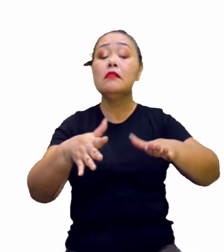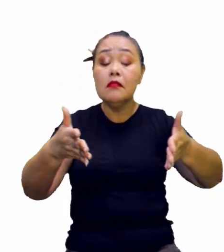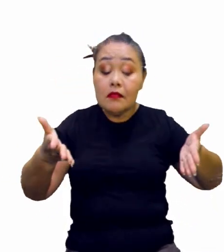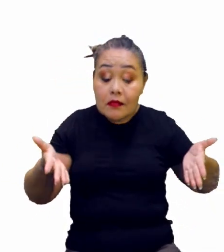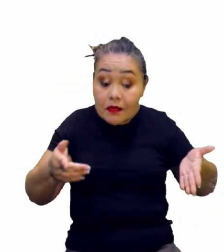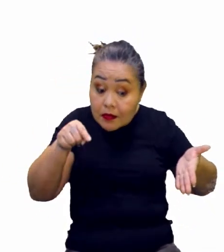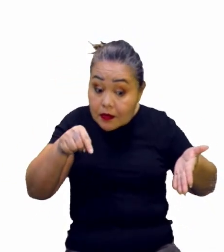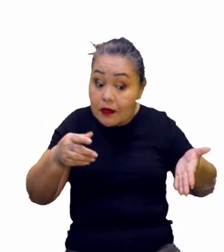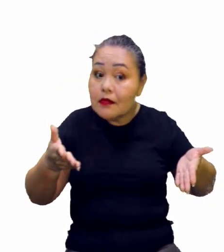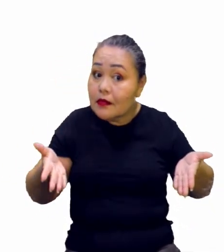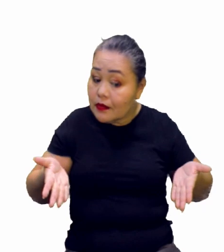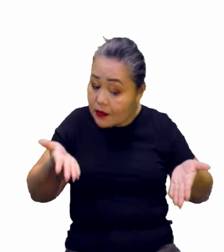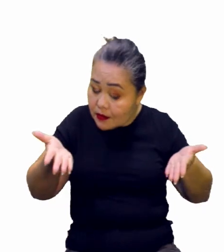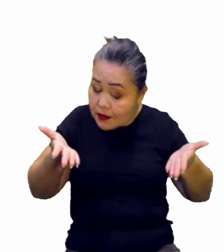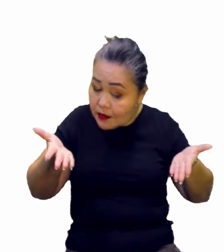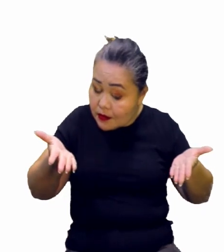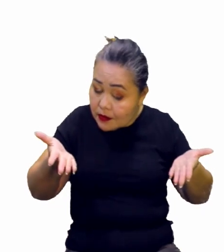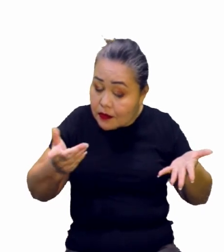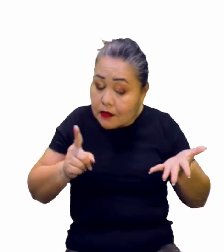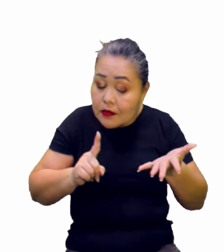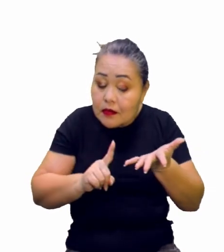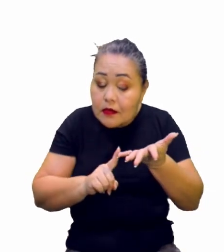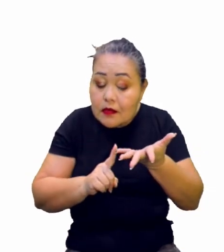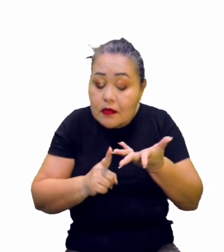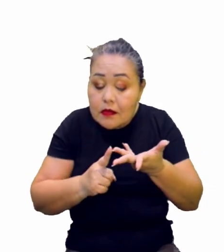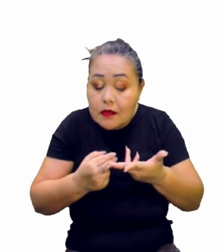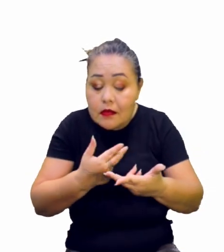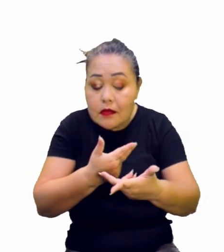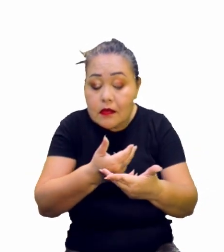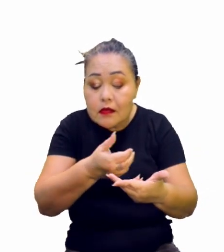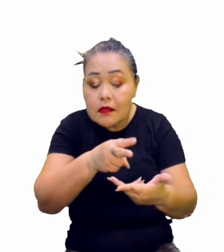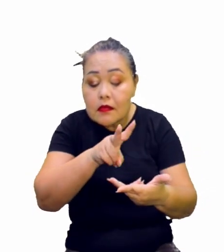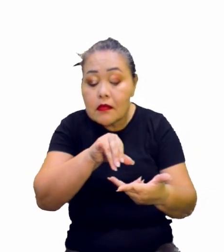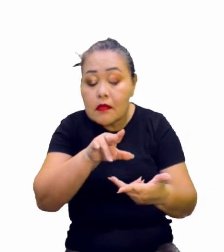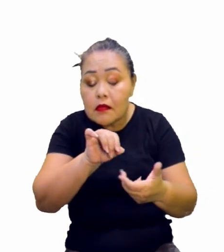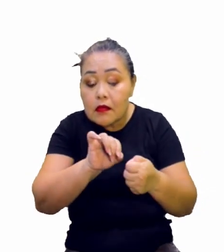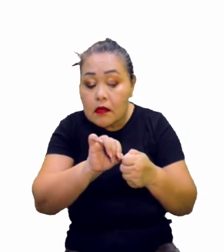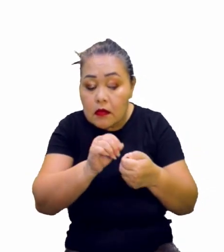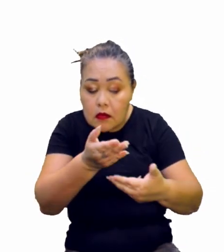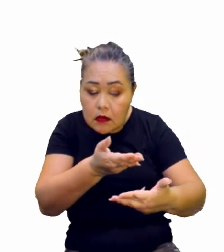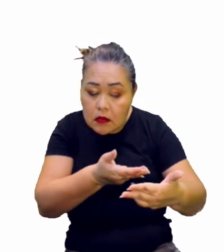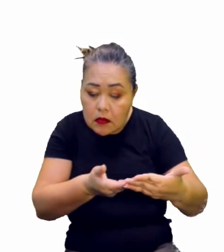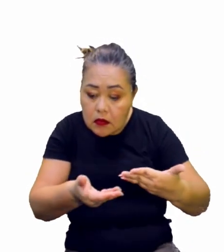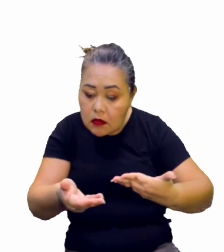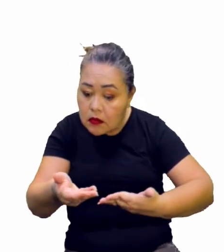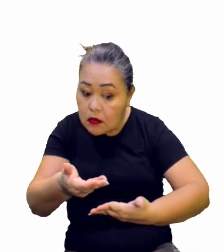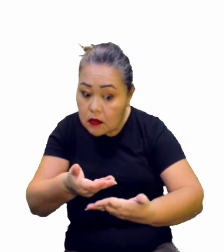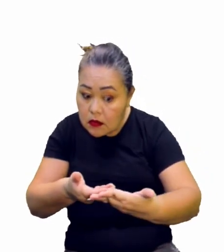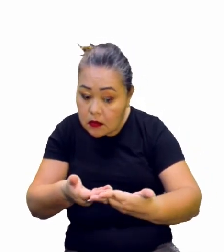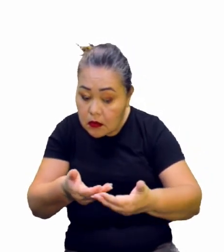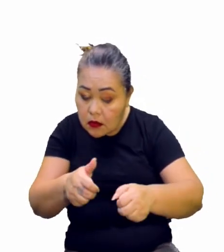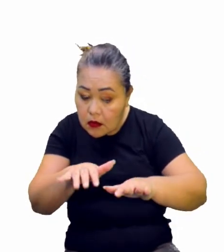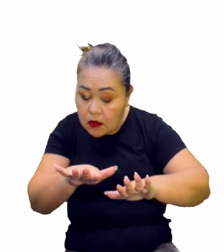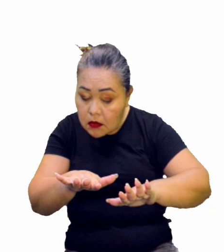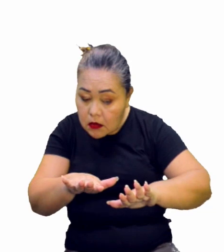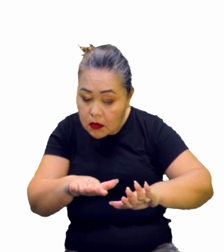proporciona que seres vivos interagem e consigam se desenvolver. E